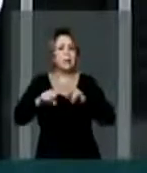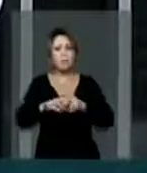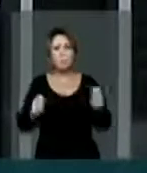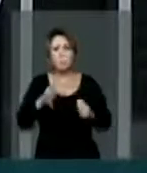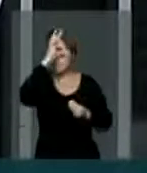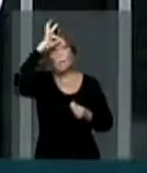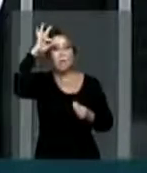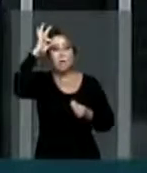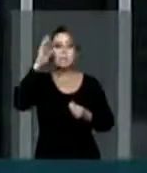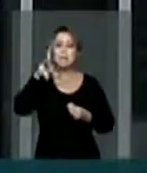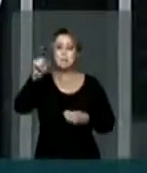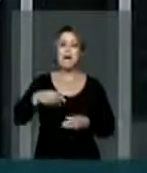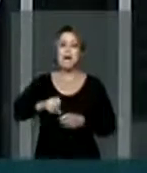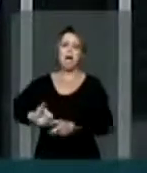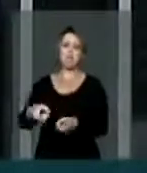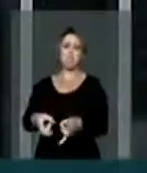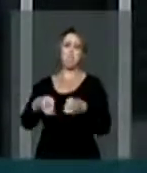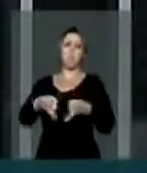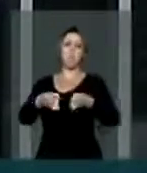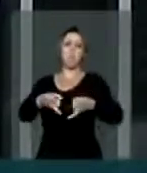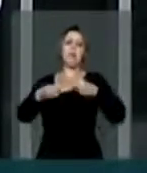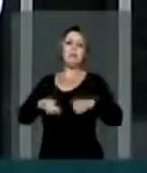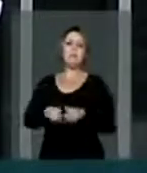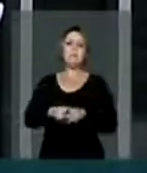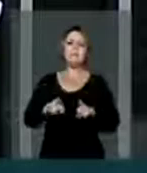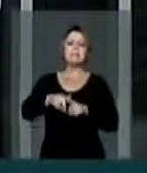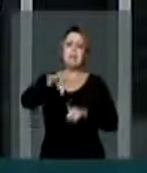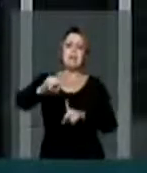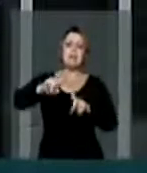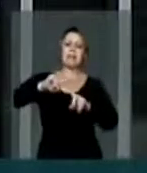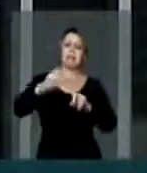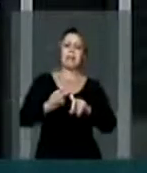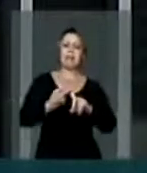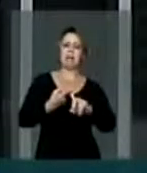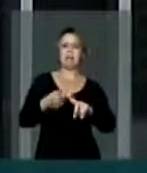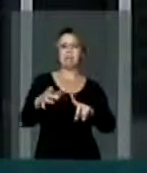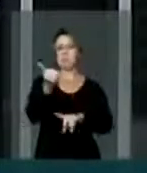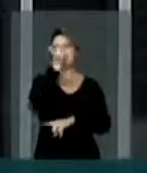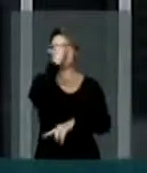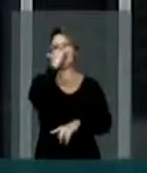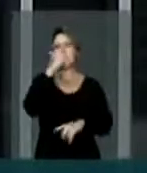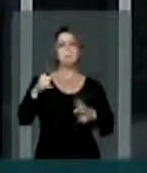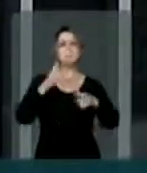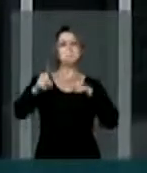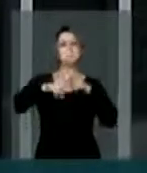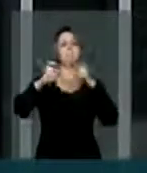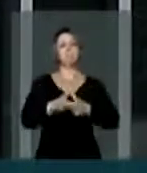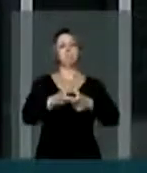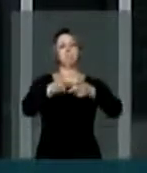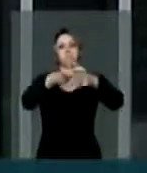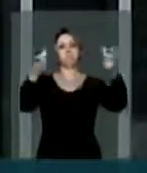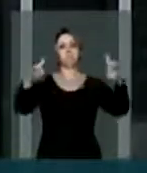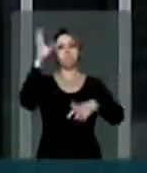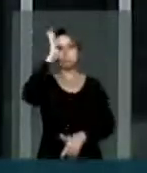serão exploradas e muitas delas estarão engravidando e um caos maior se instalará em